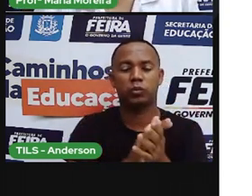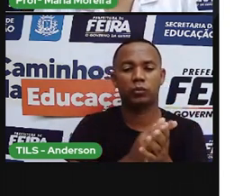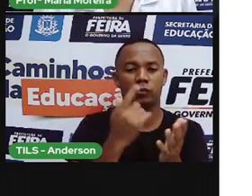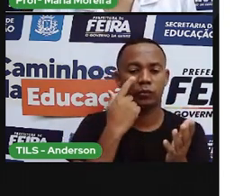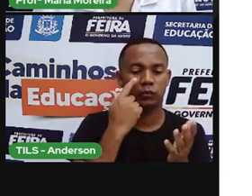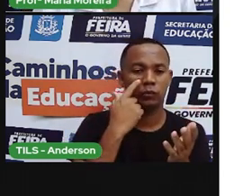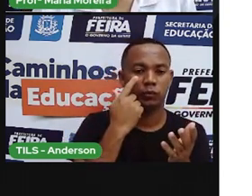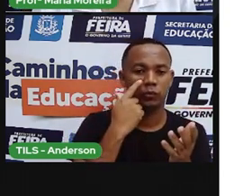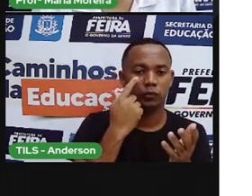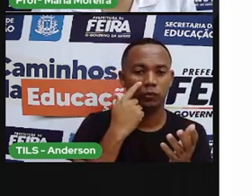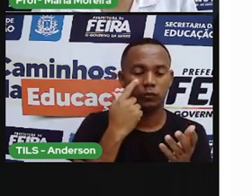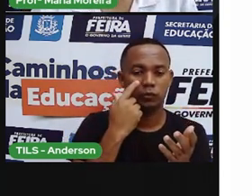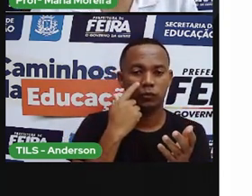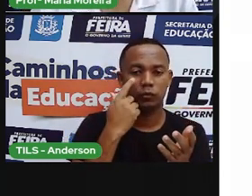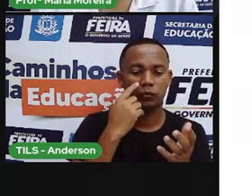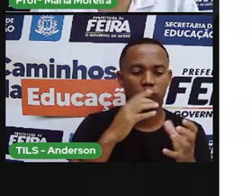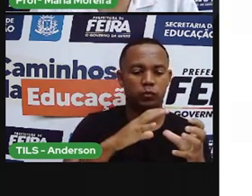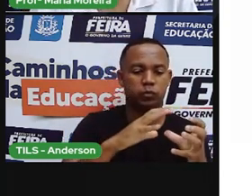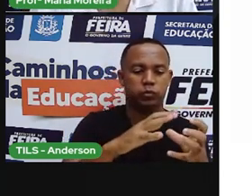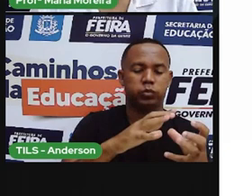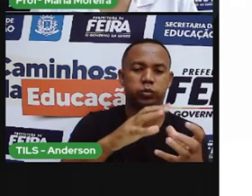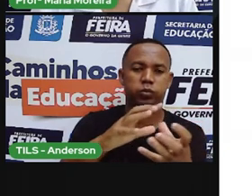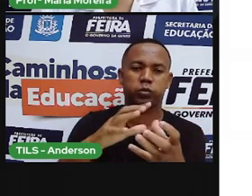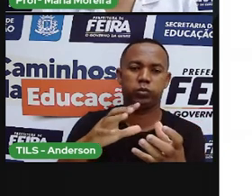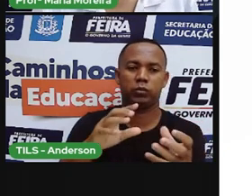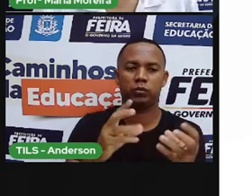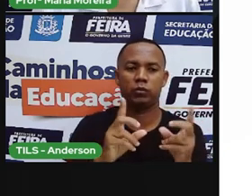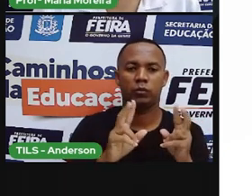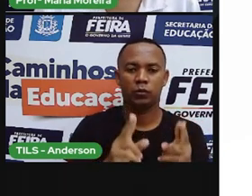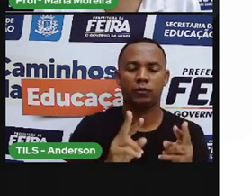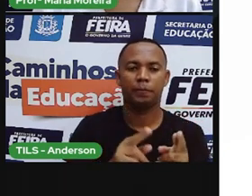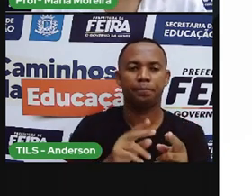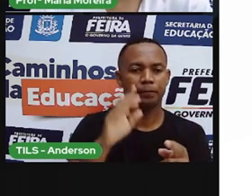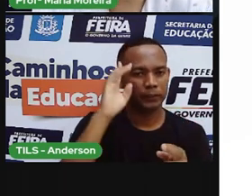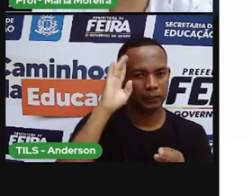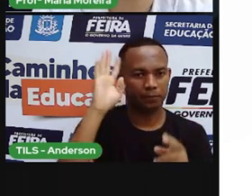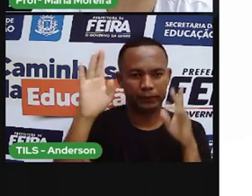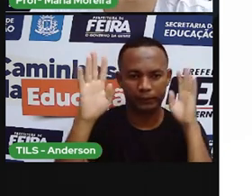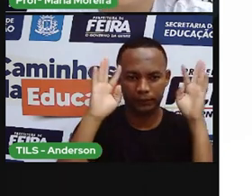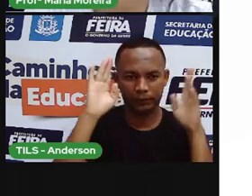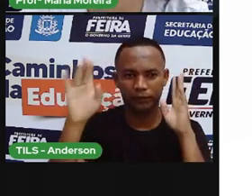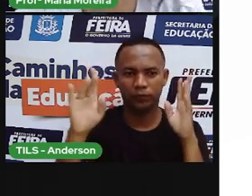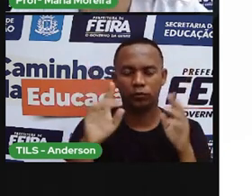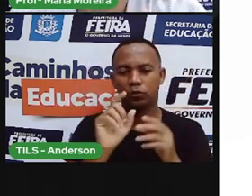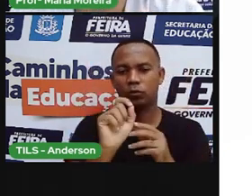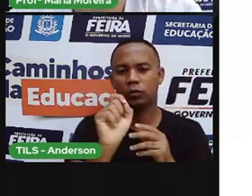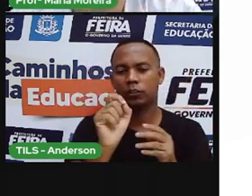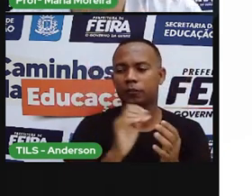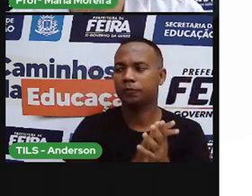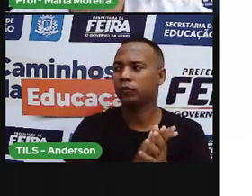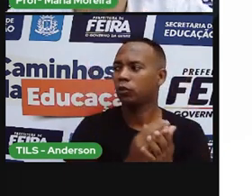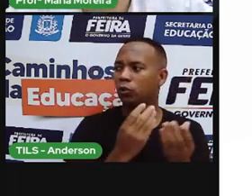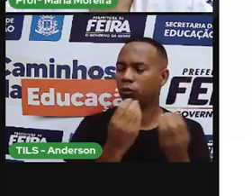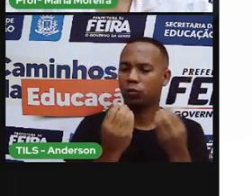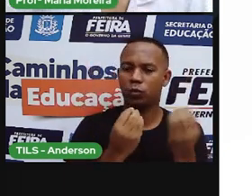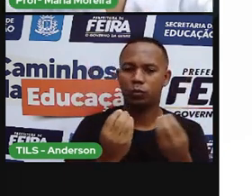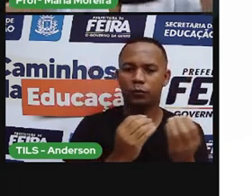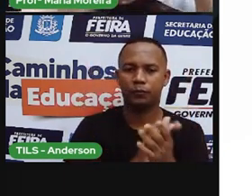sua representação no plano, no caso, o papel. Porque imagine só, né? Vou pegar aqui para vocês mais uma